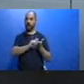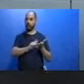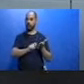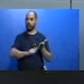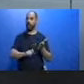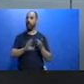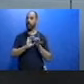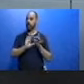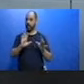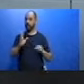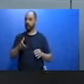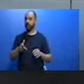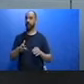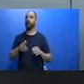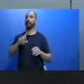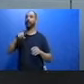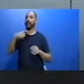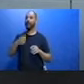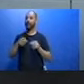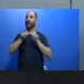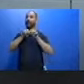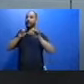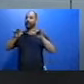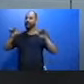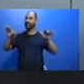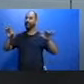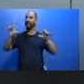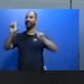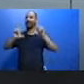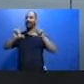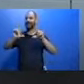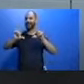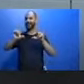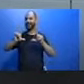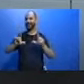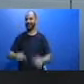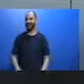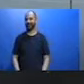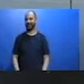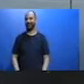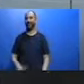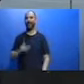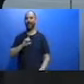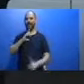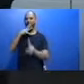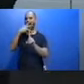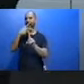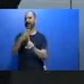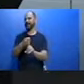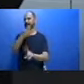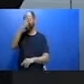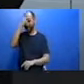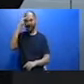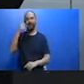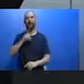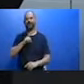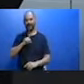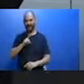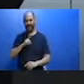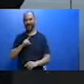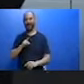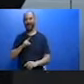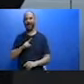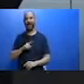o pão ser transmitidos na tv tá nós vamos nós temos grandes artistas aí e que bom